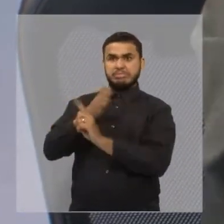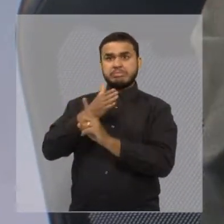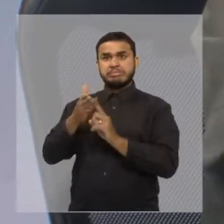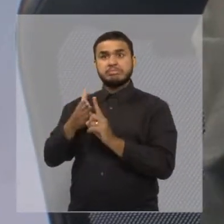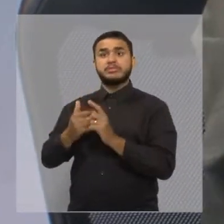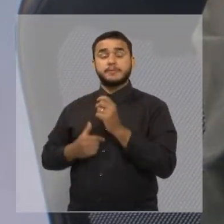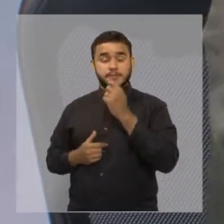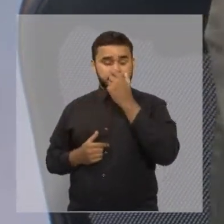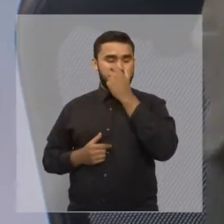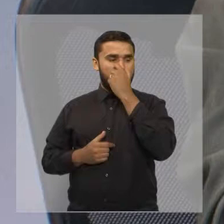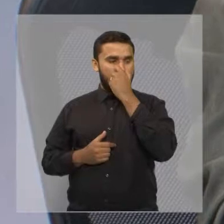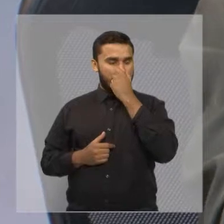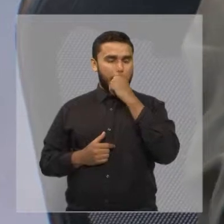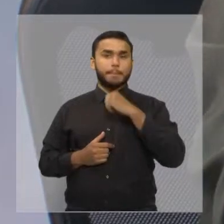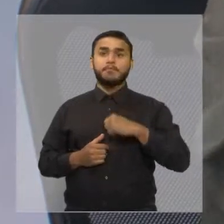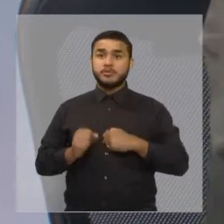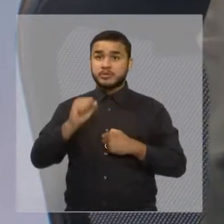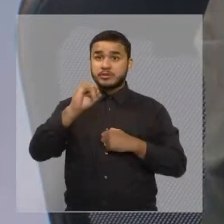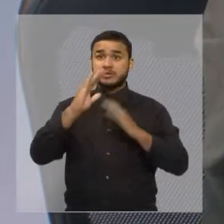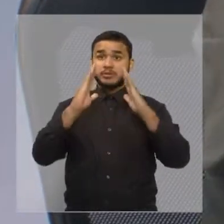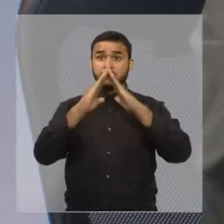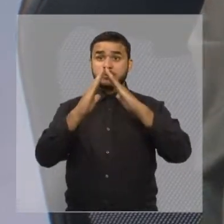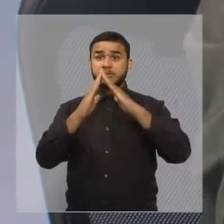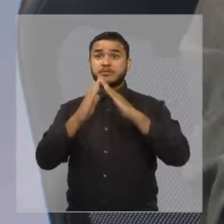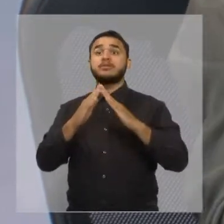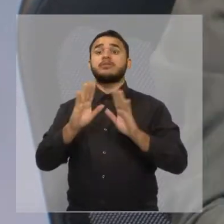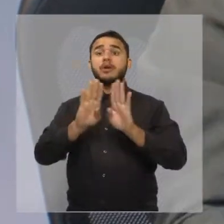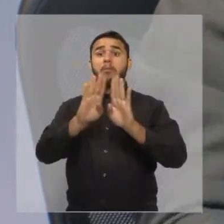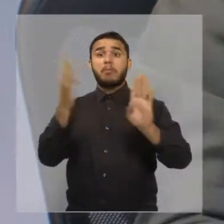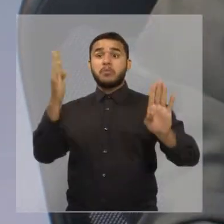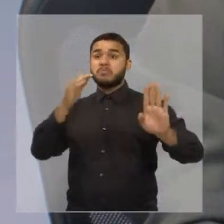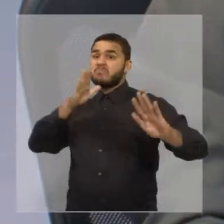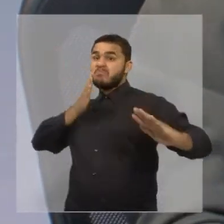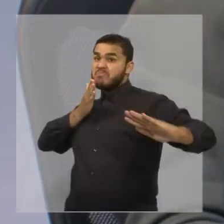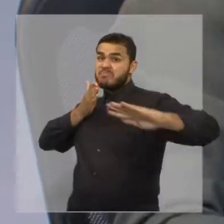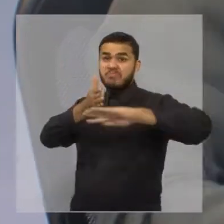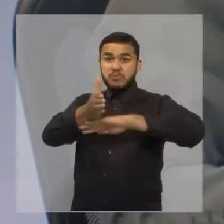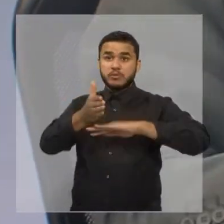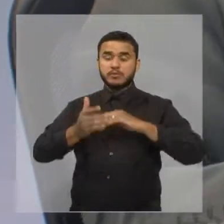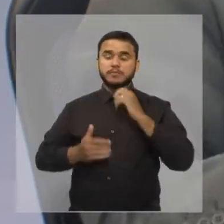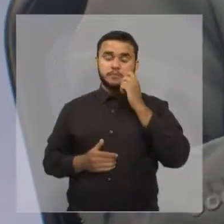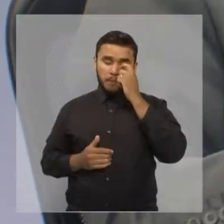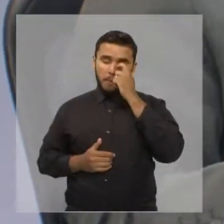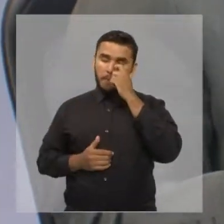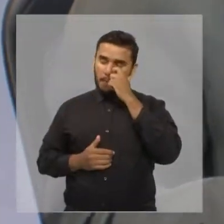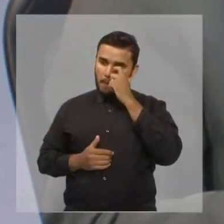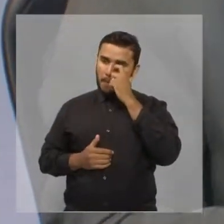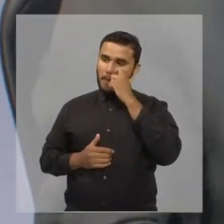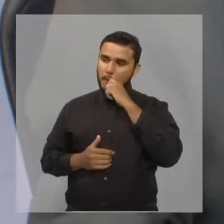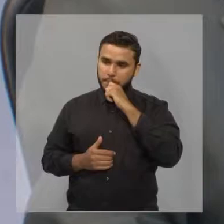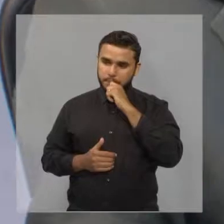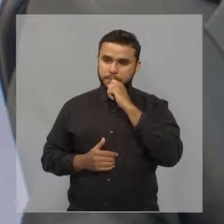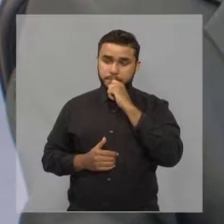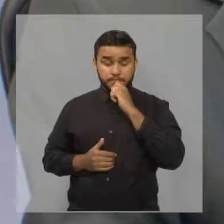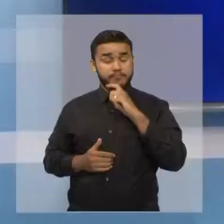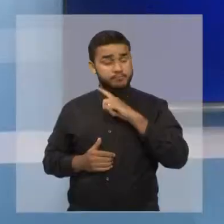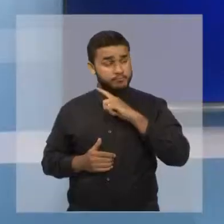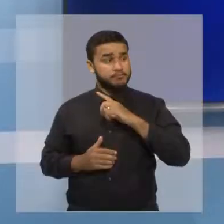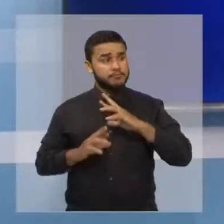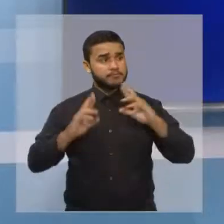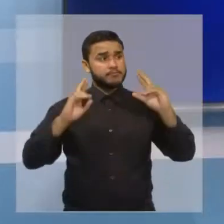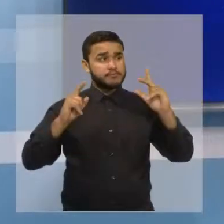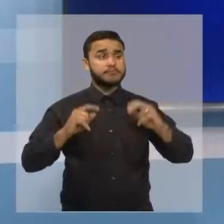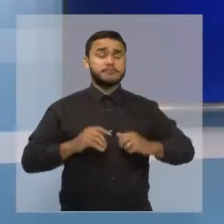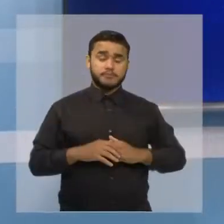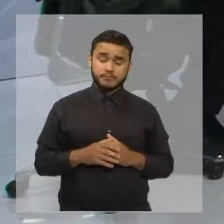invasão de domicílios, sem mandato de busca e apreensão muitas vezes, é o pé na porta. Né? Tem um outro lado também disso. Né? Com